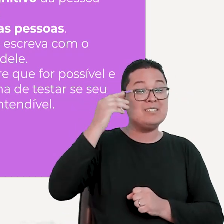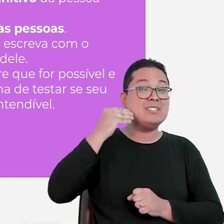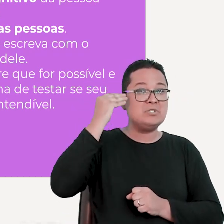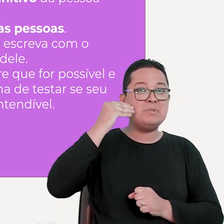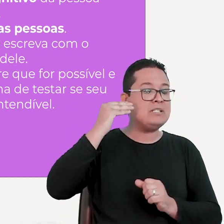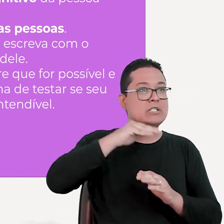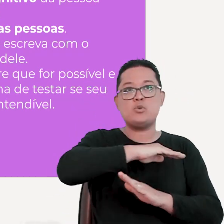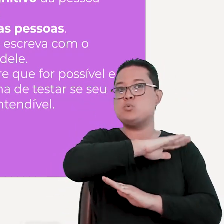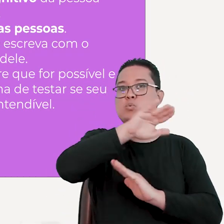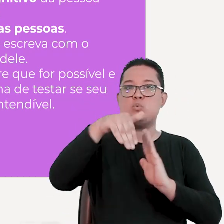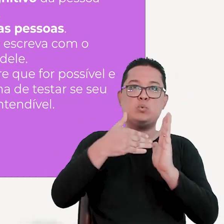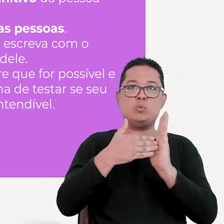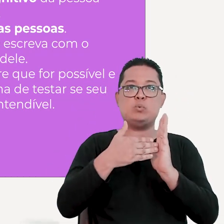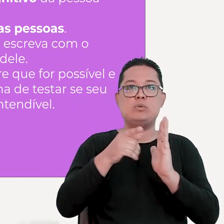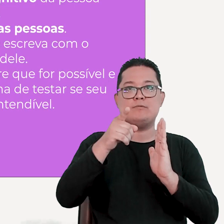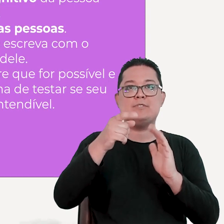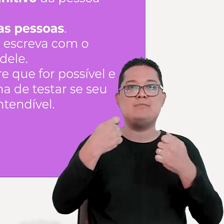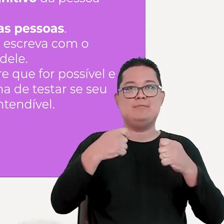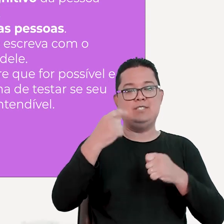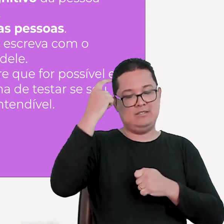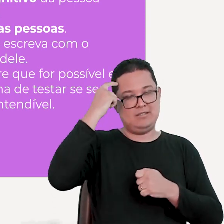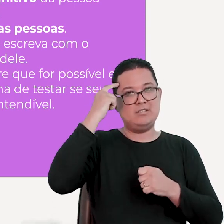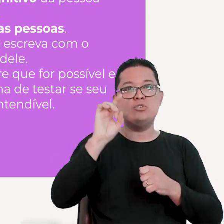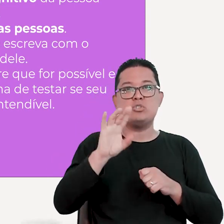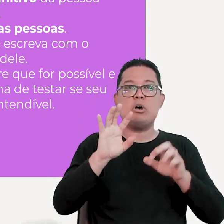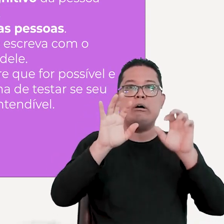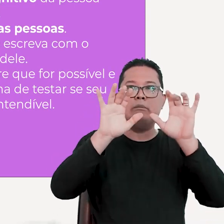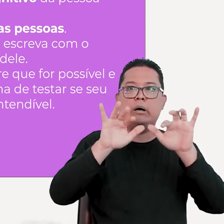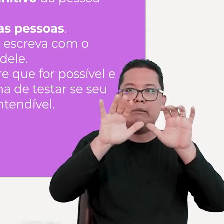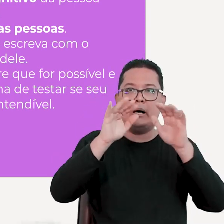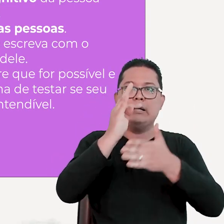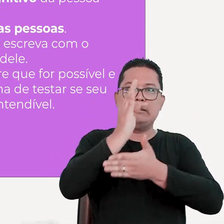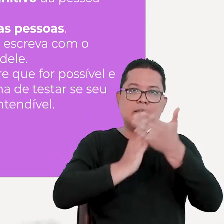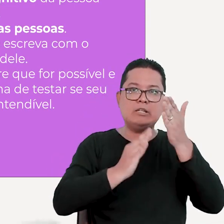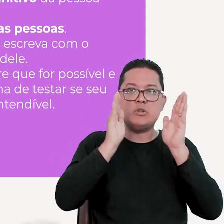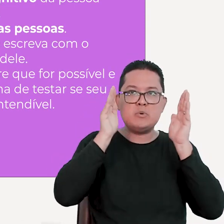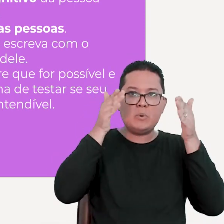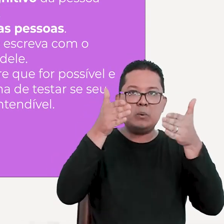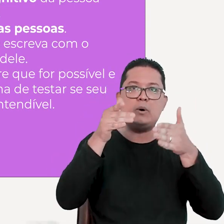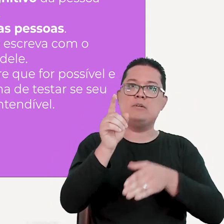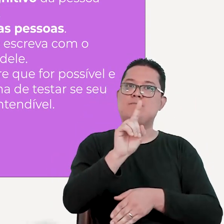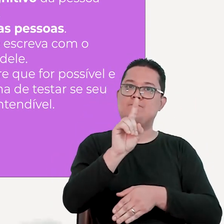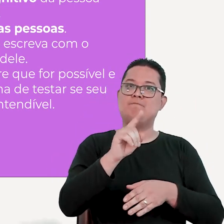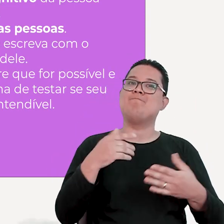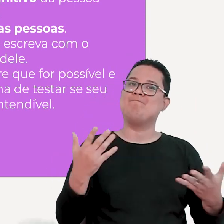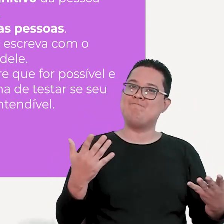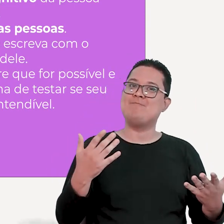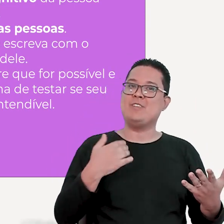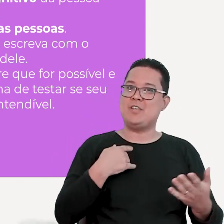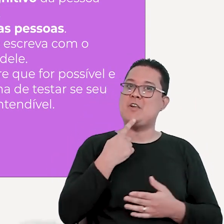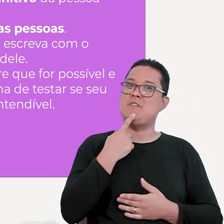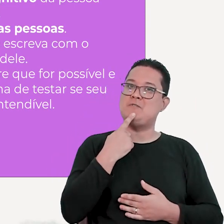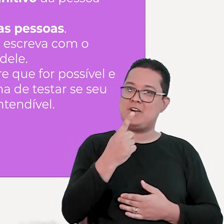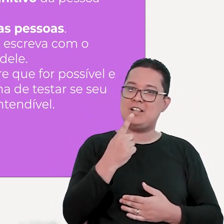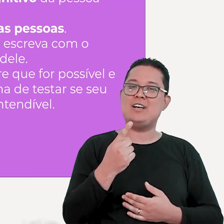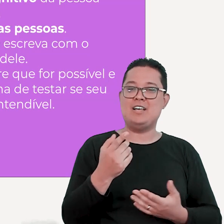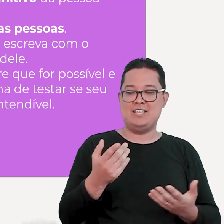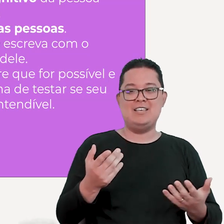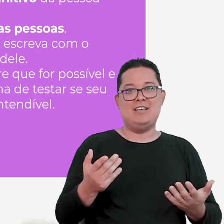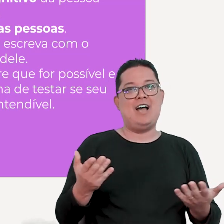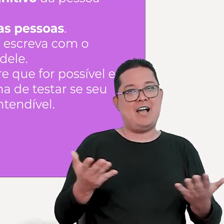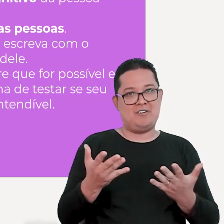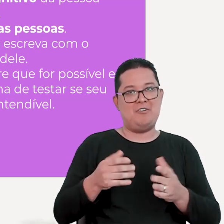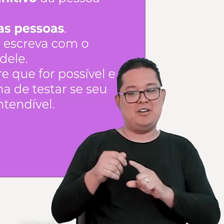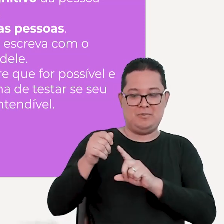não somente no texto. Então, isso é algo que eu gosto de reforçar muito, e isso é algo que eu tô sofrendo durante esses dias aí. Até para